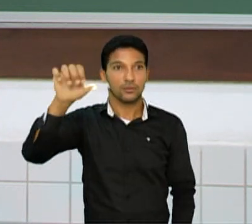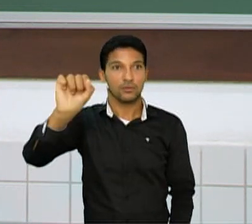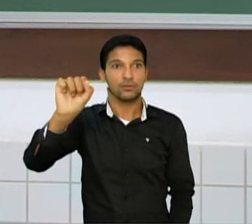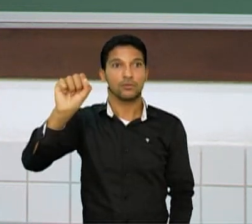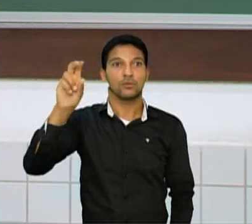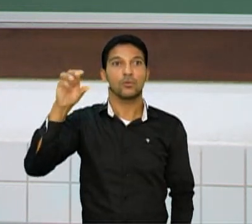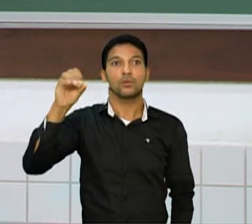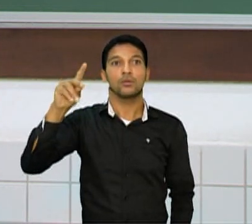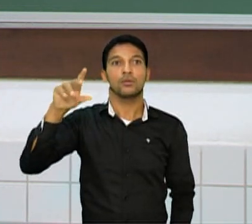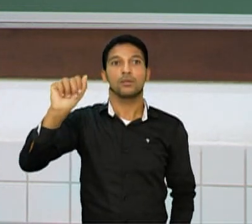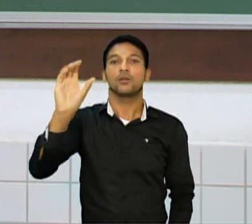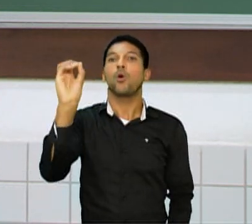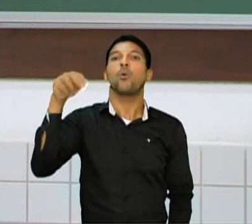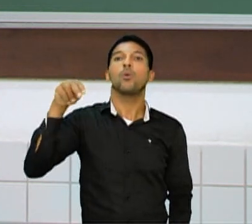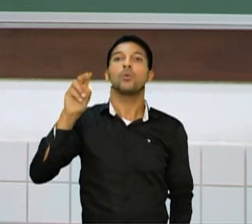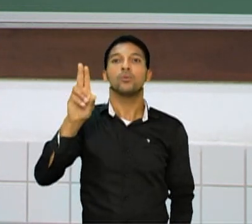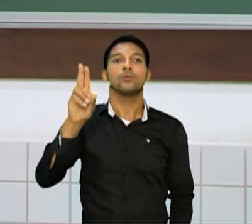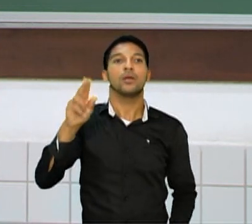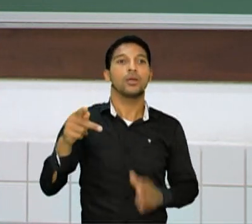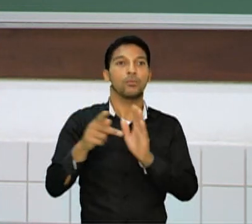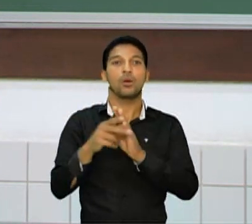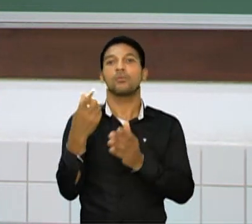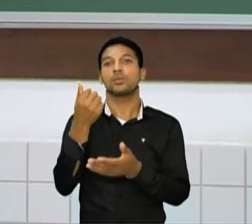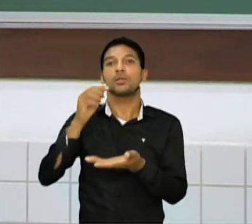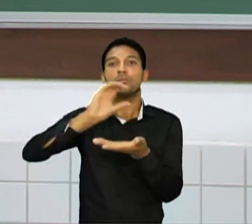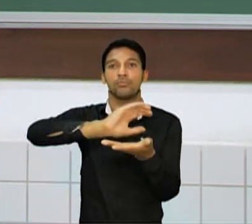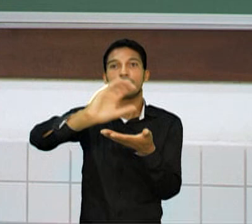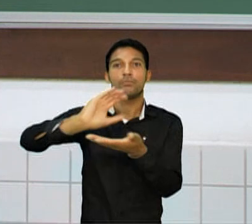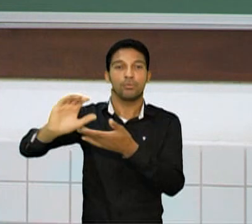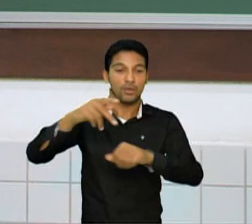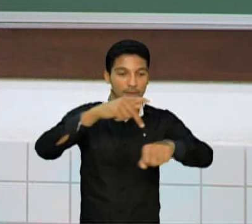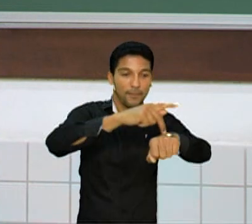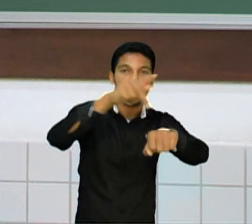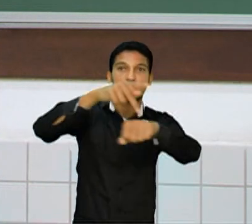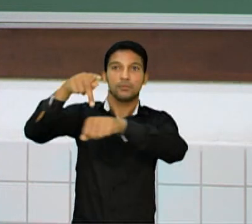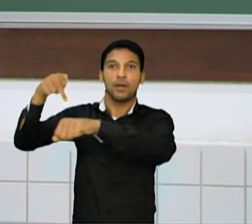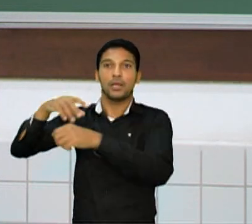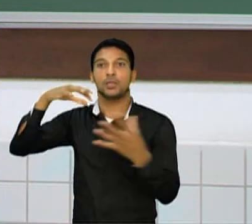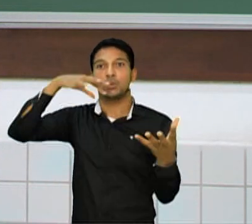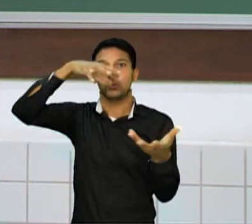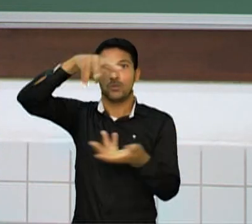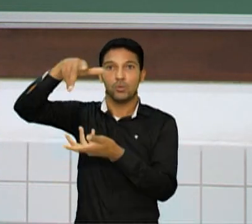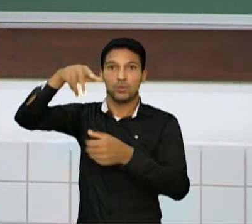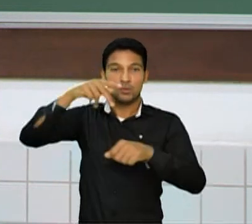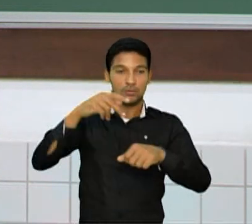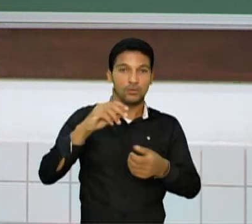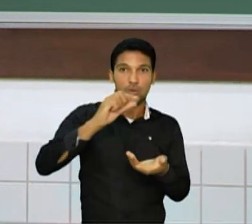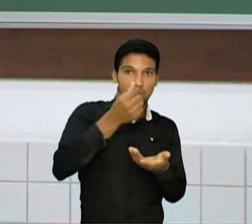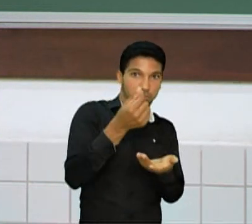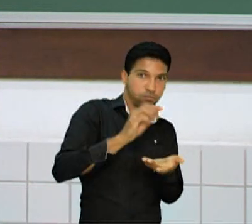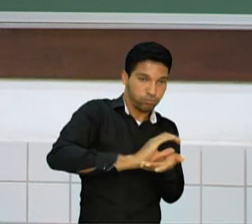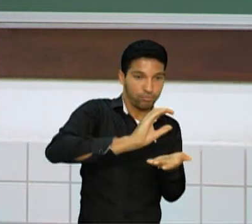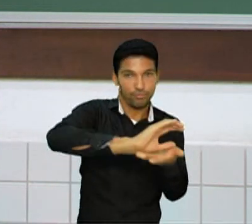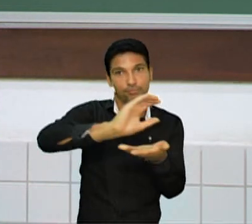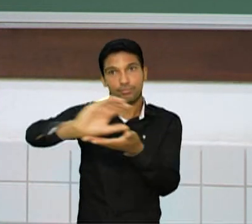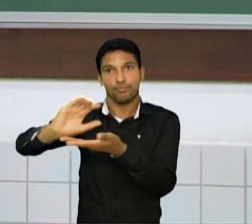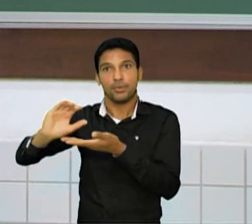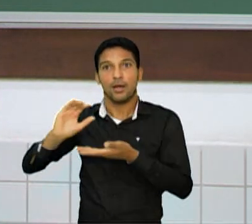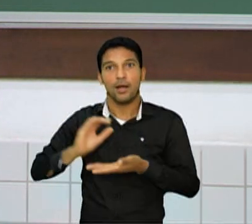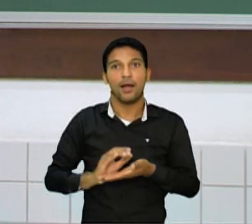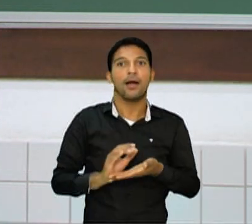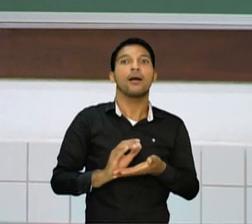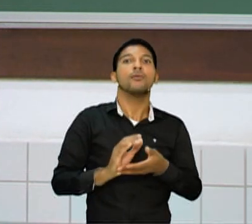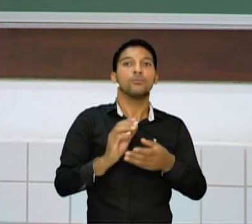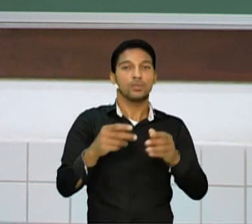países membros para que esses possam fazer melhorias dentro da sua organização interna. A